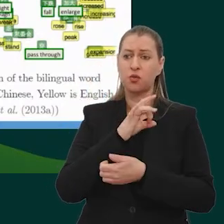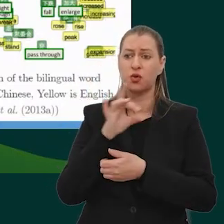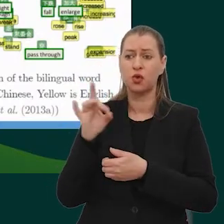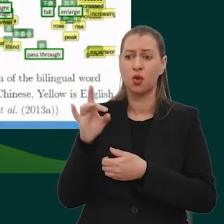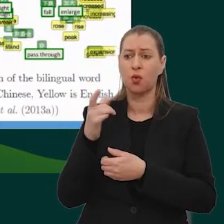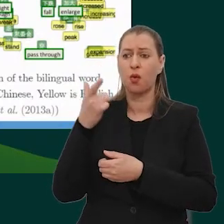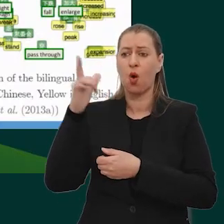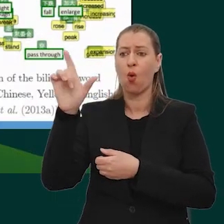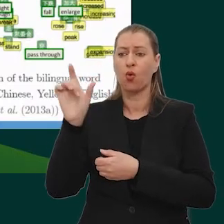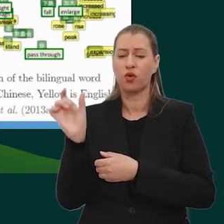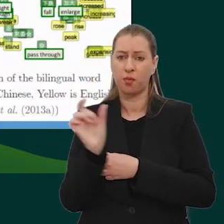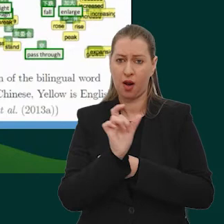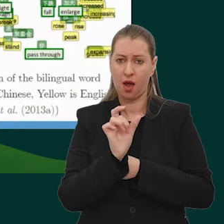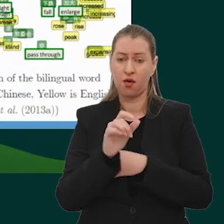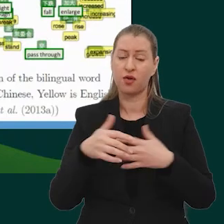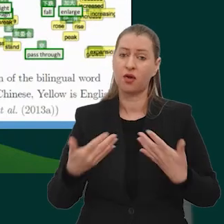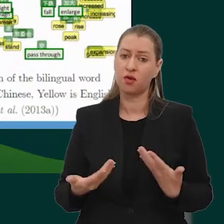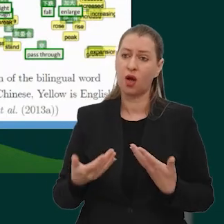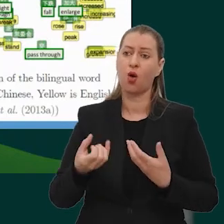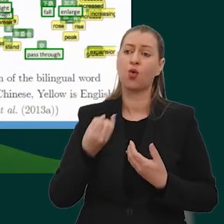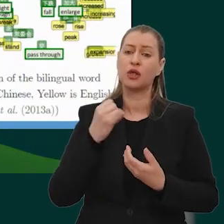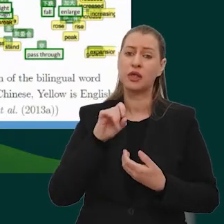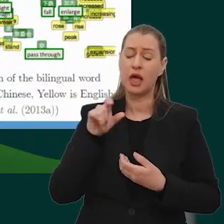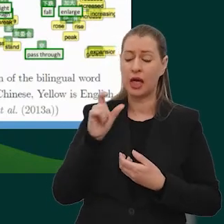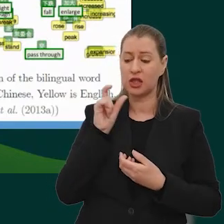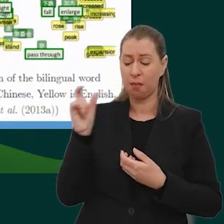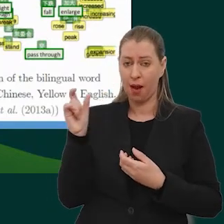algumas outras palavras. Então, quando essa